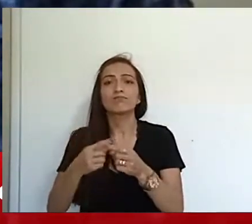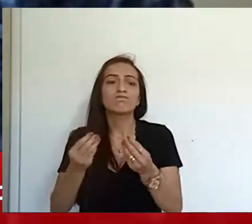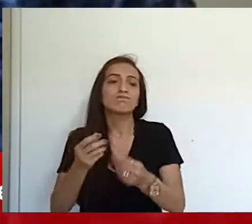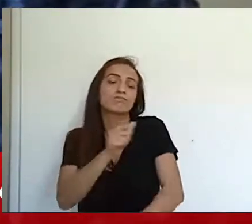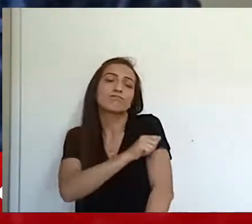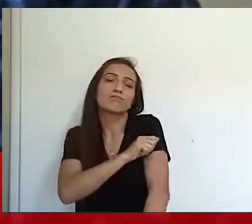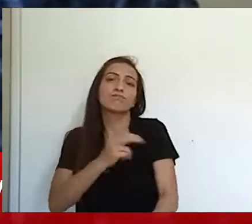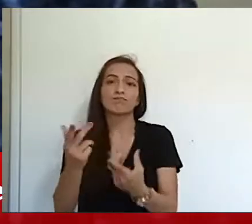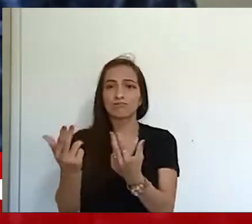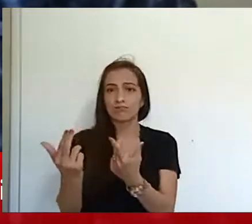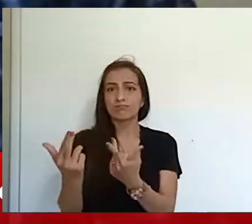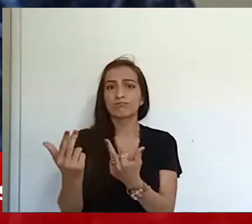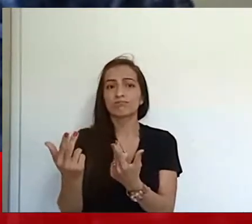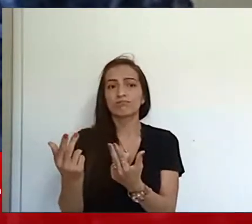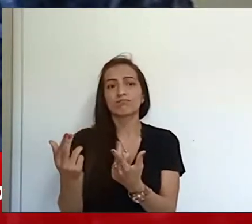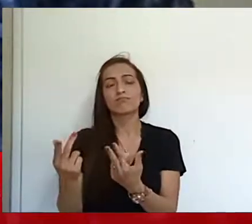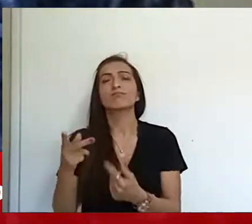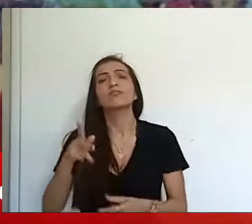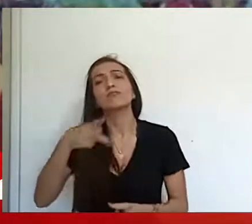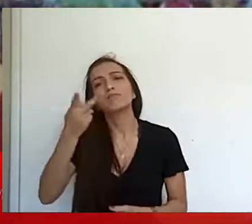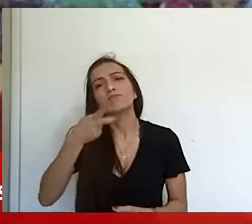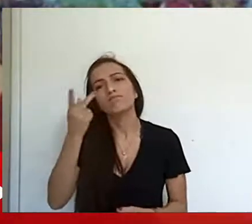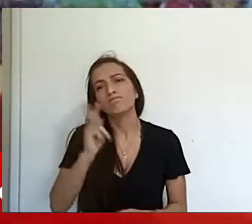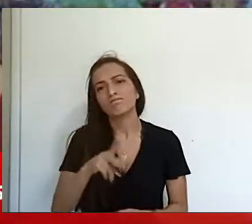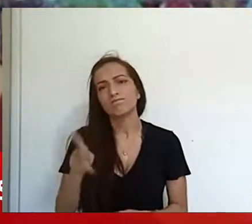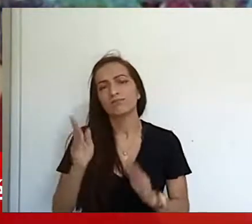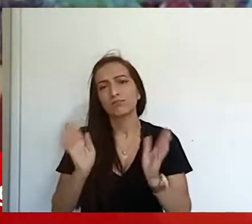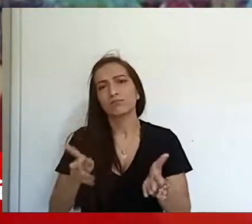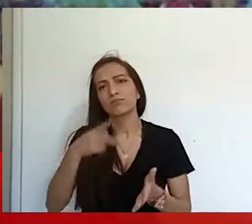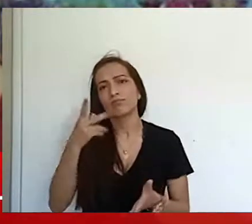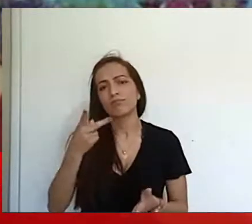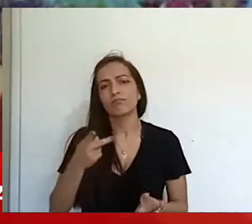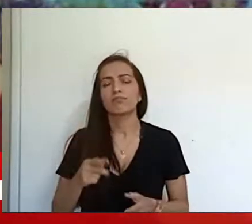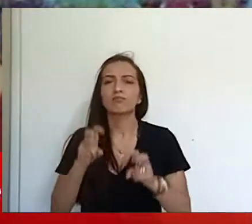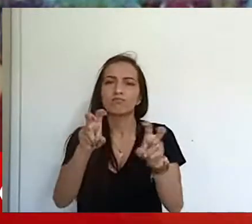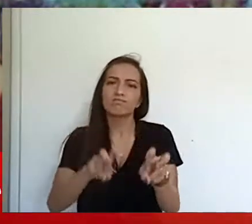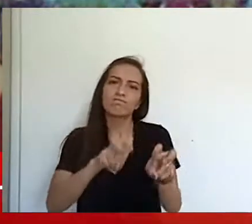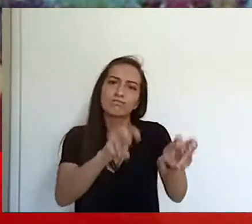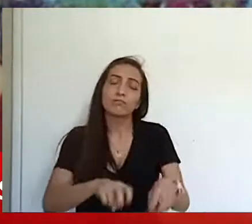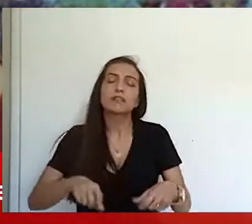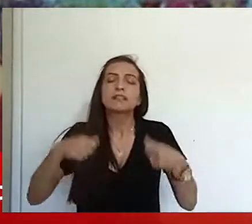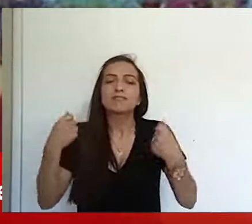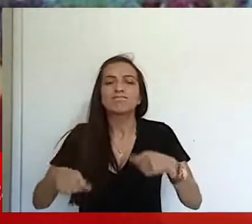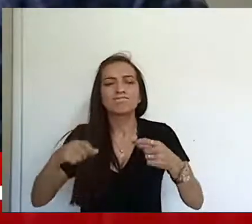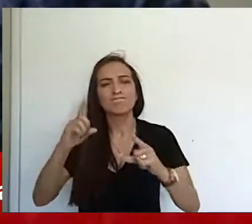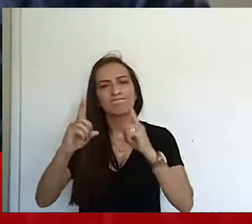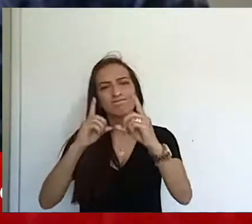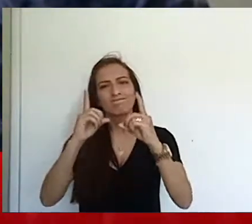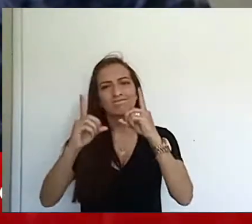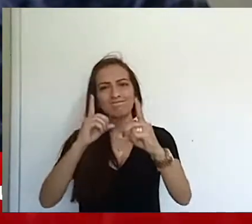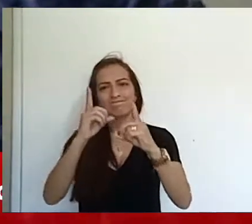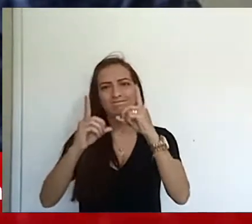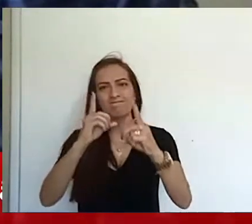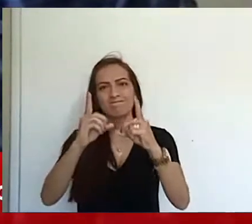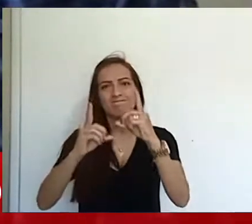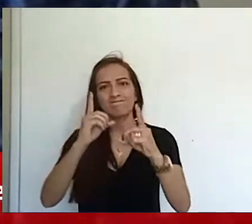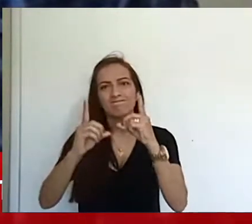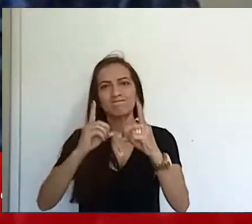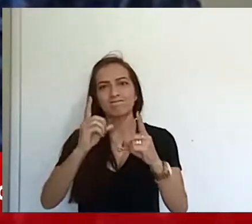Rosanete colocou, a educação do campo tem pela essência o diálogo, o trabalho coletivo, a presença, né, o